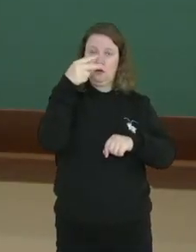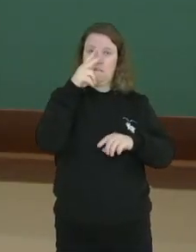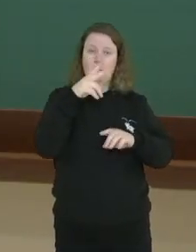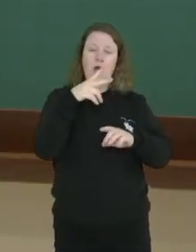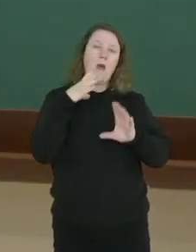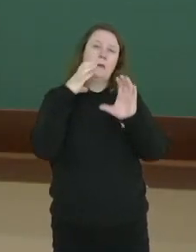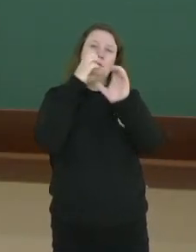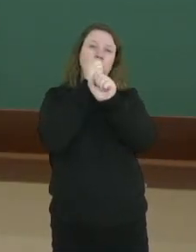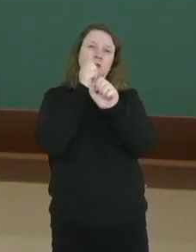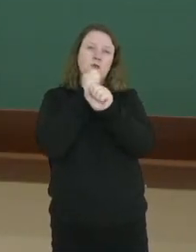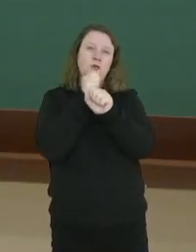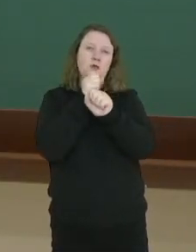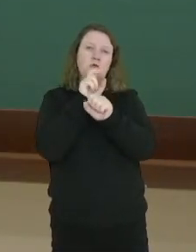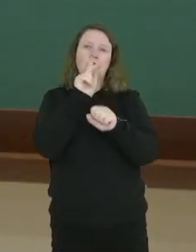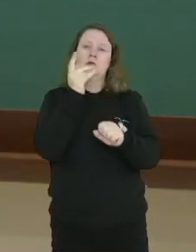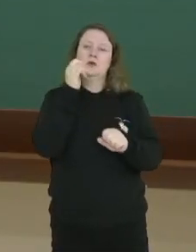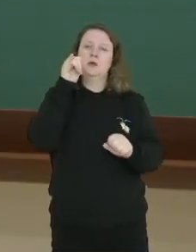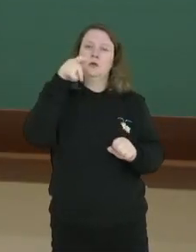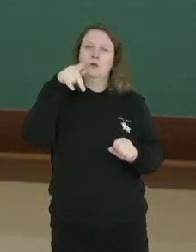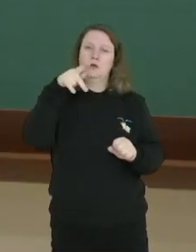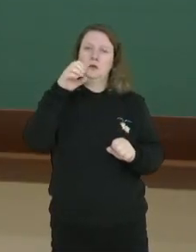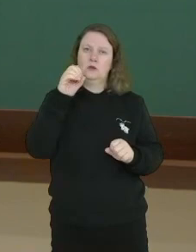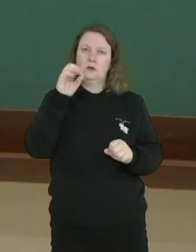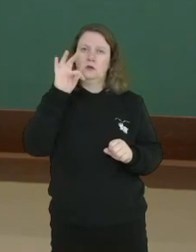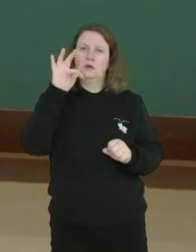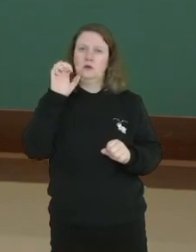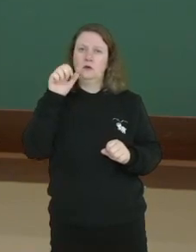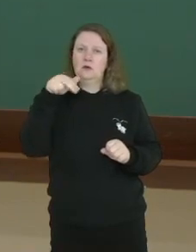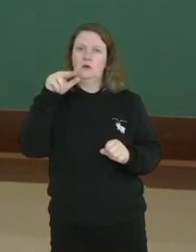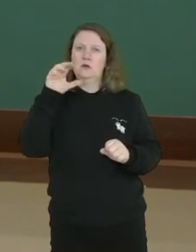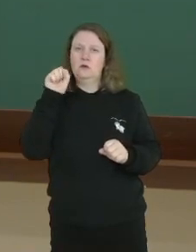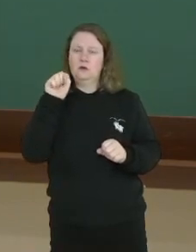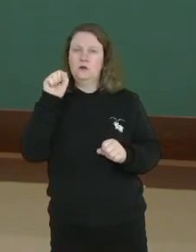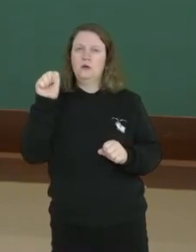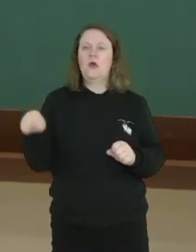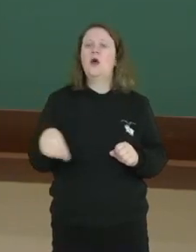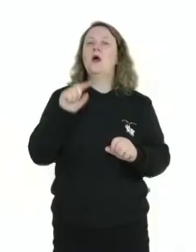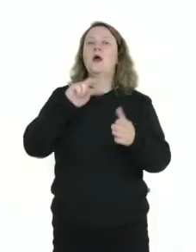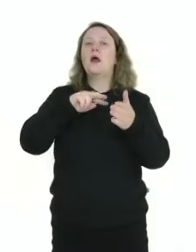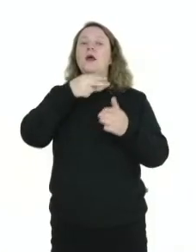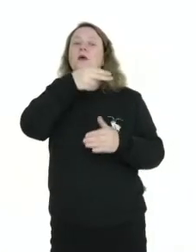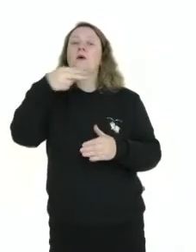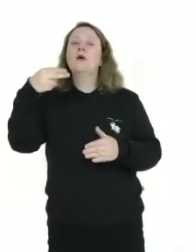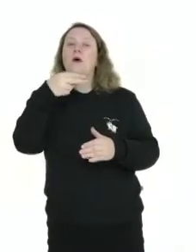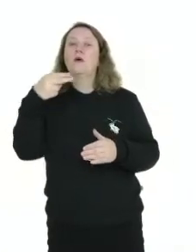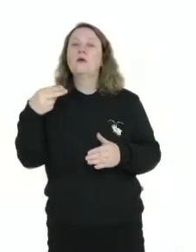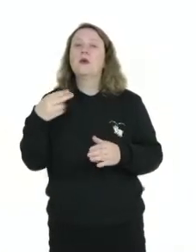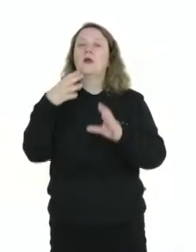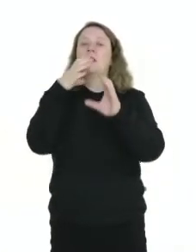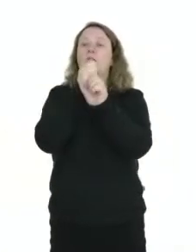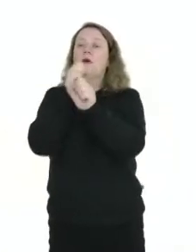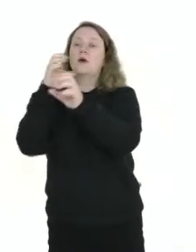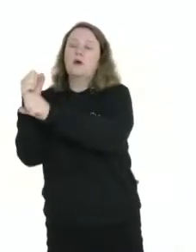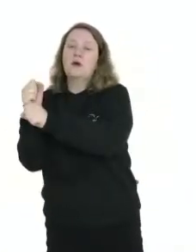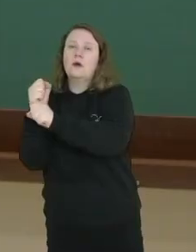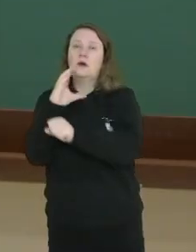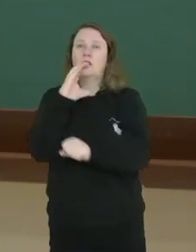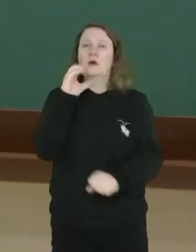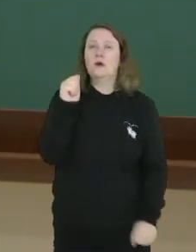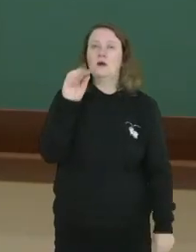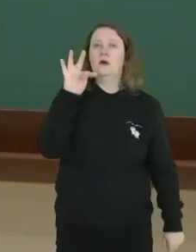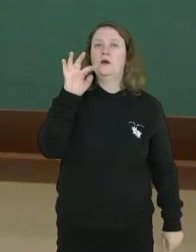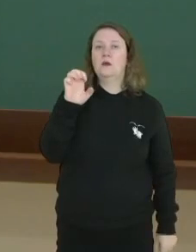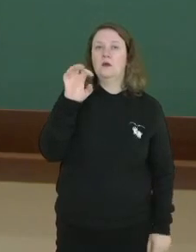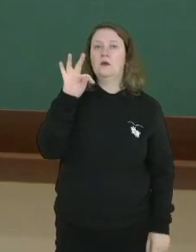dos quadrados das medidas dos catetos. Então, olha, a medida da hipotenusa ao quadrado, que é a área, né?